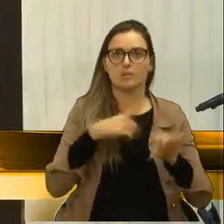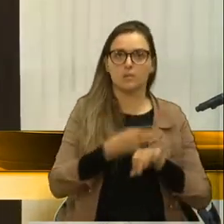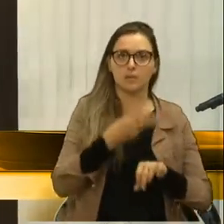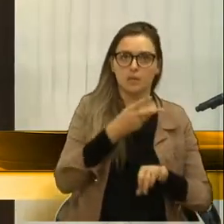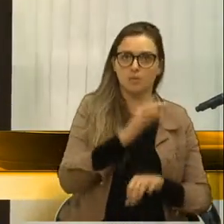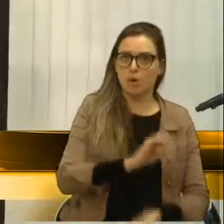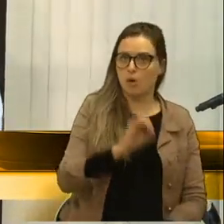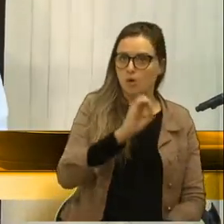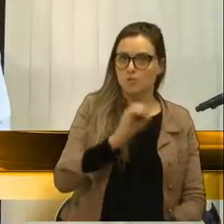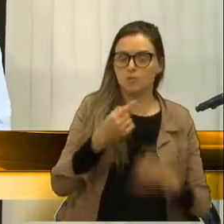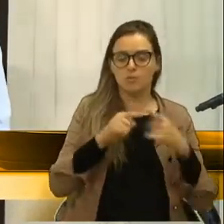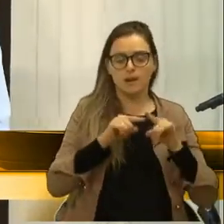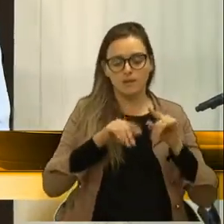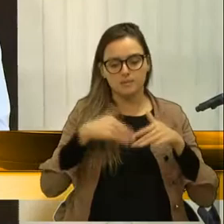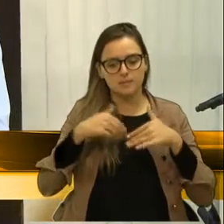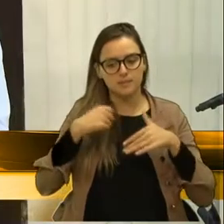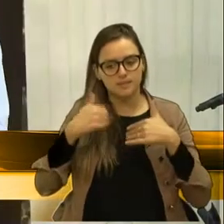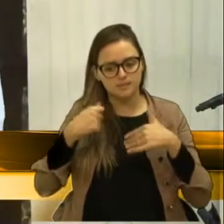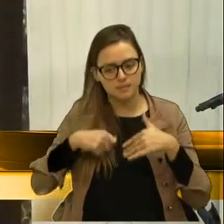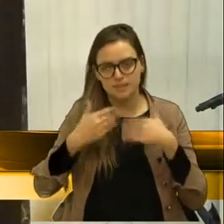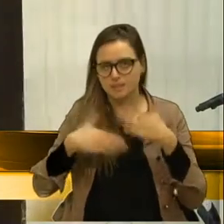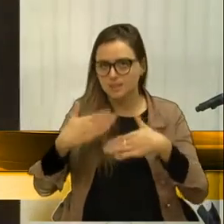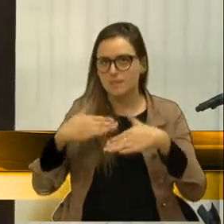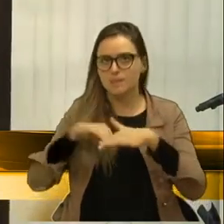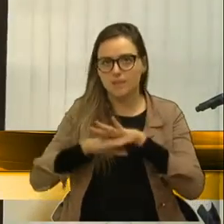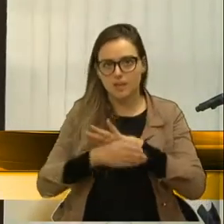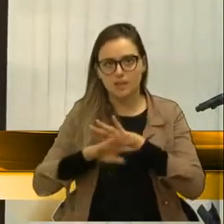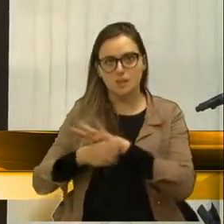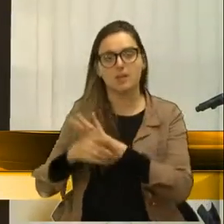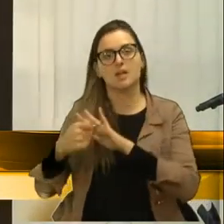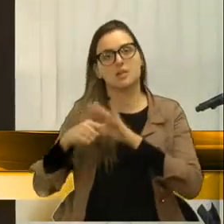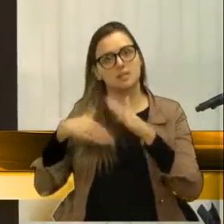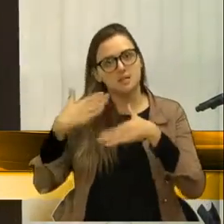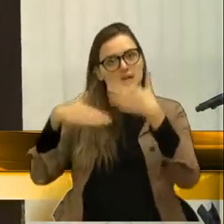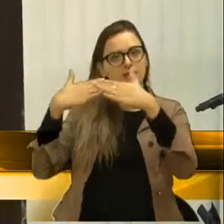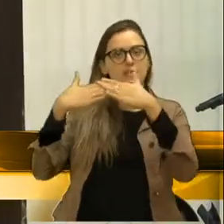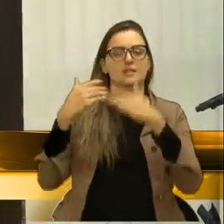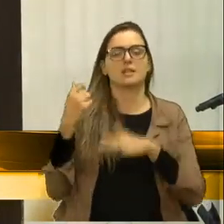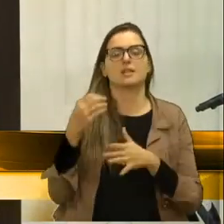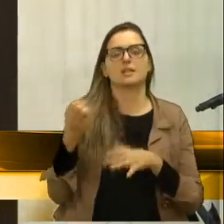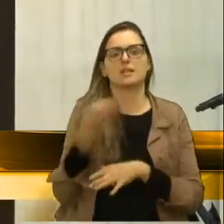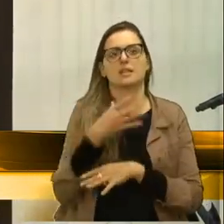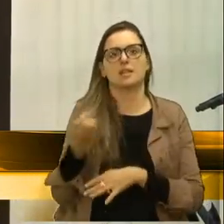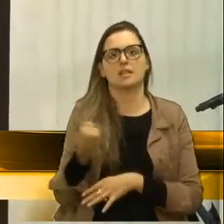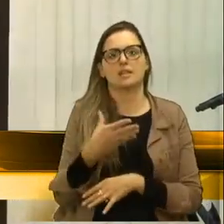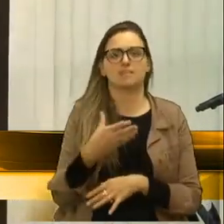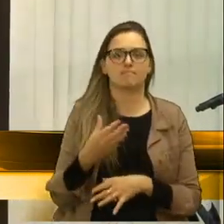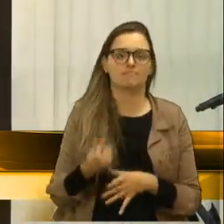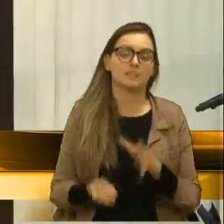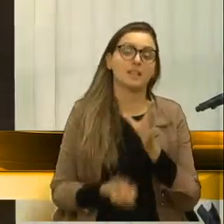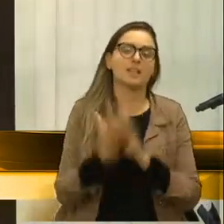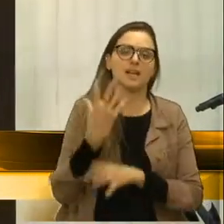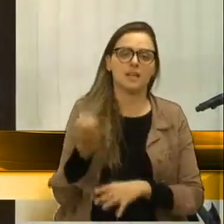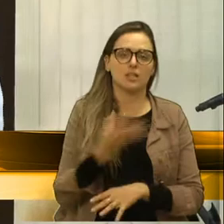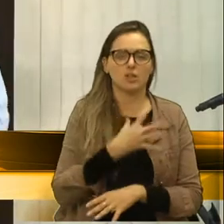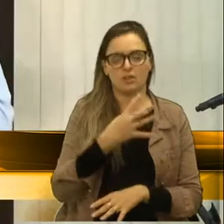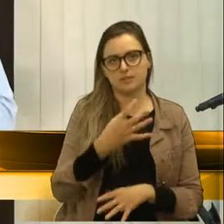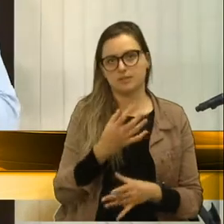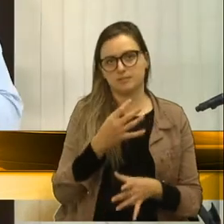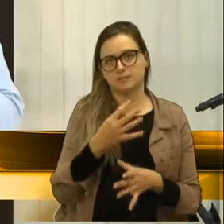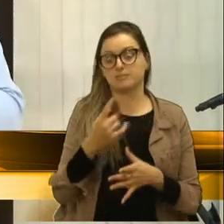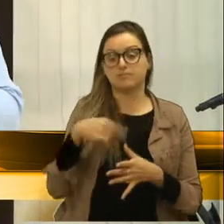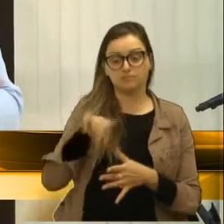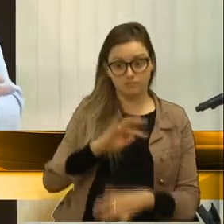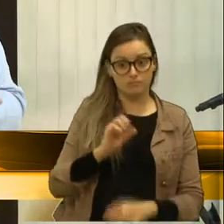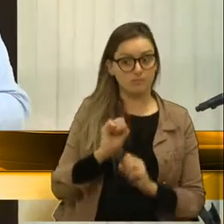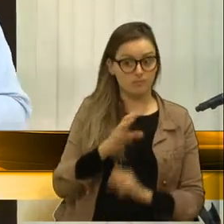ótimo, mas, ponto. Vamos avançar e vamos criar outras alternativas. Pasmem, vereadores, nós temos aqui